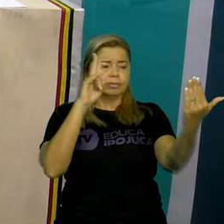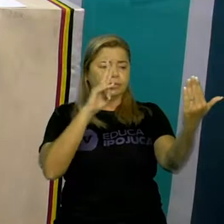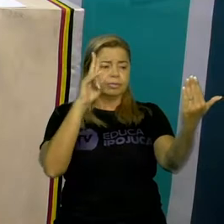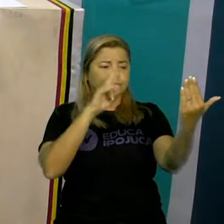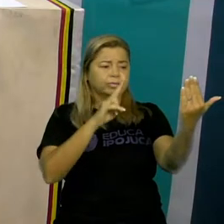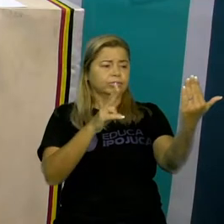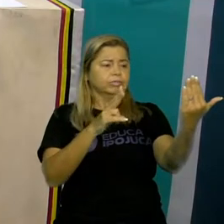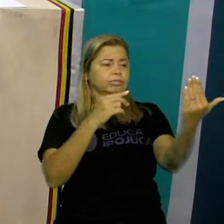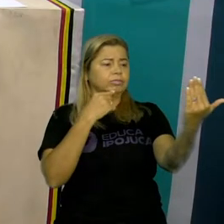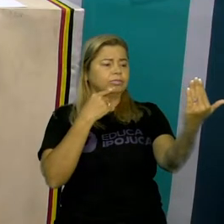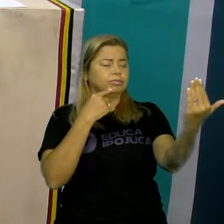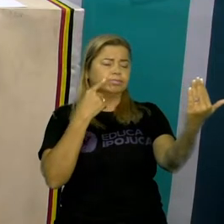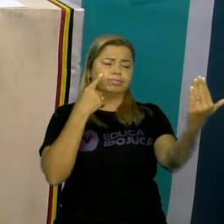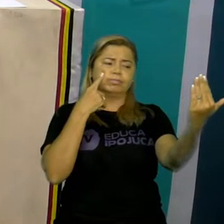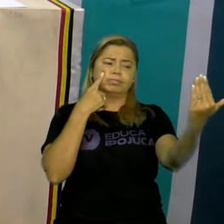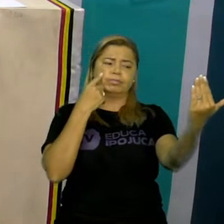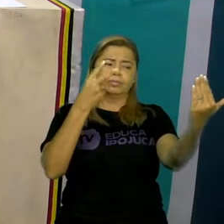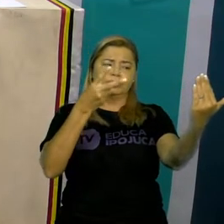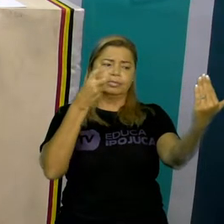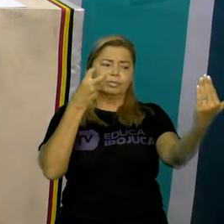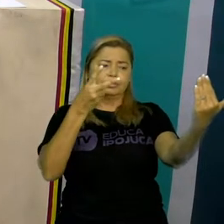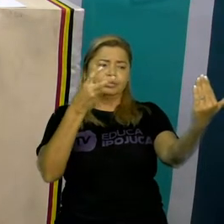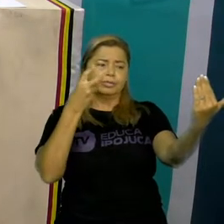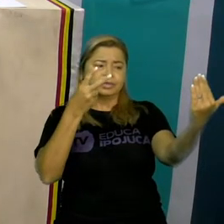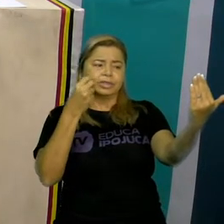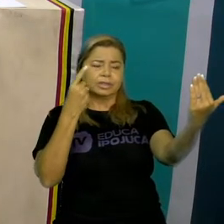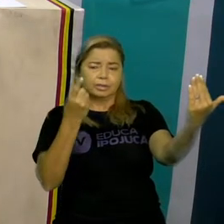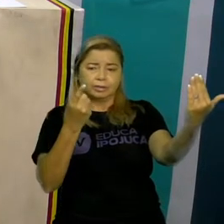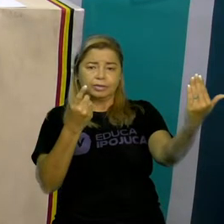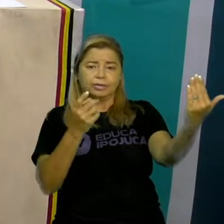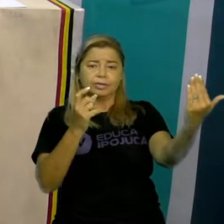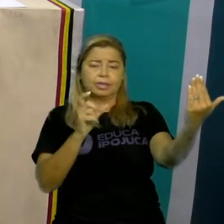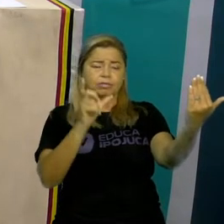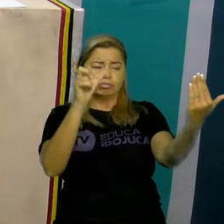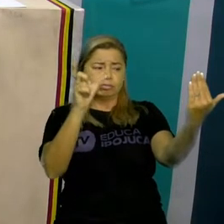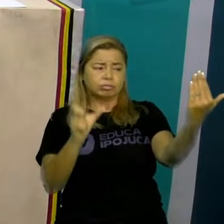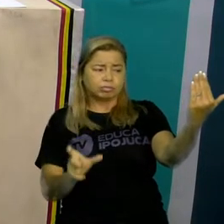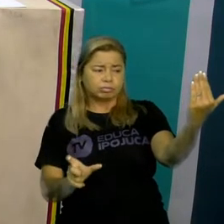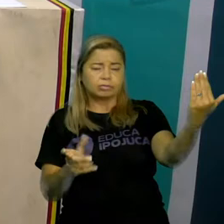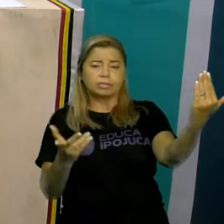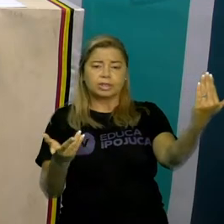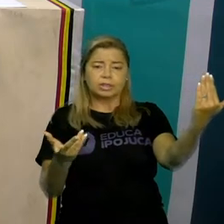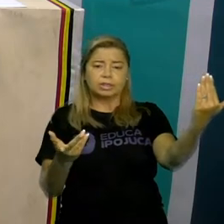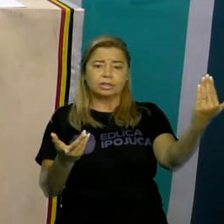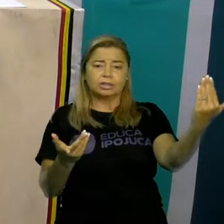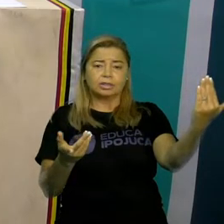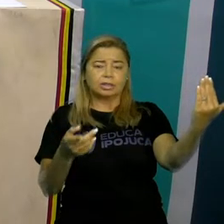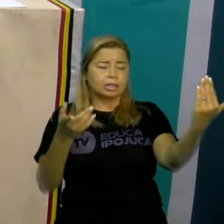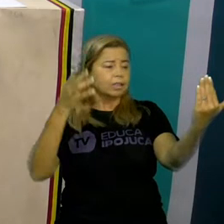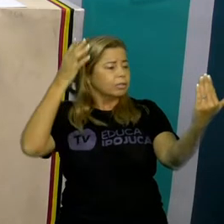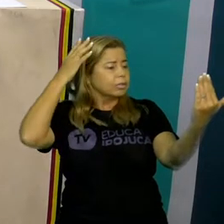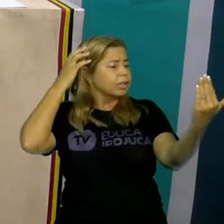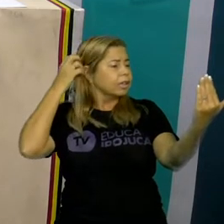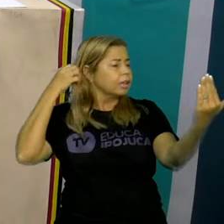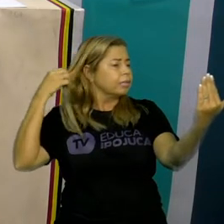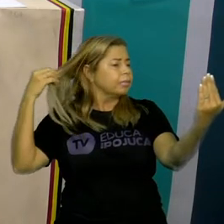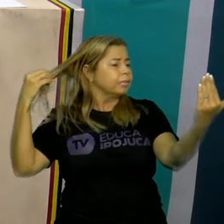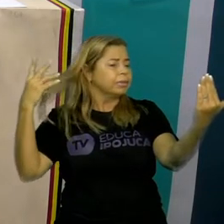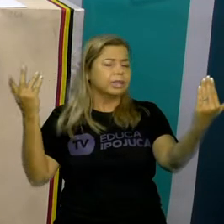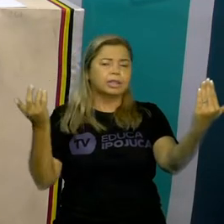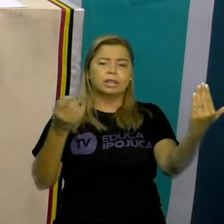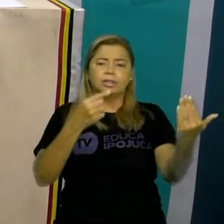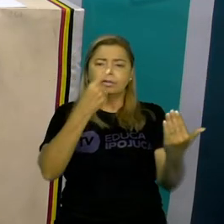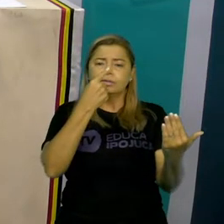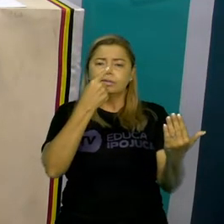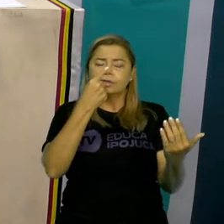olhar, vai observar a característica que você tem. O jeitinho do cabelo, né? O